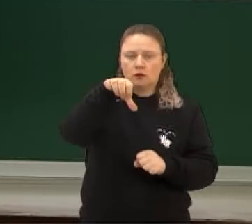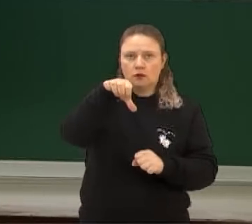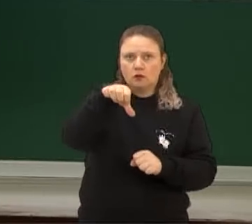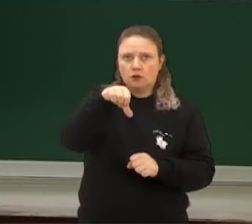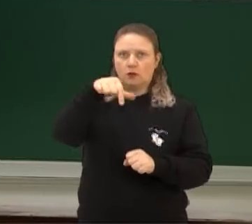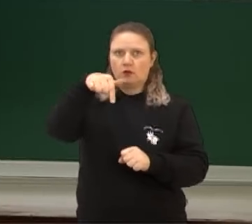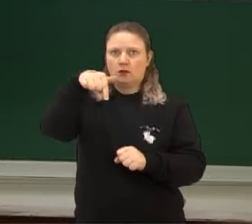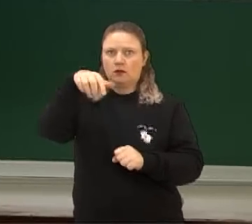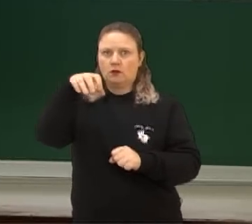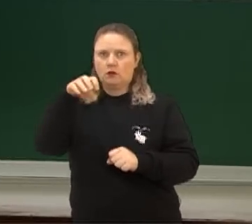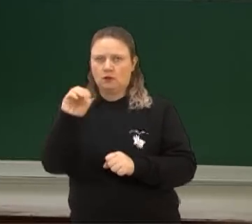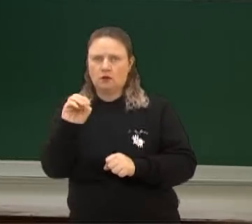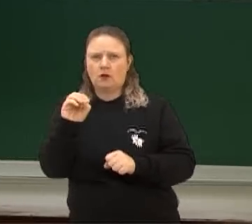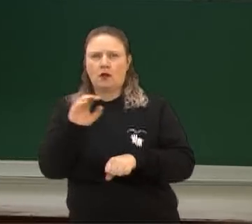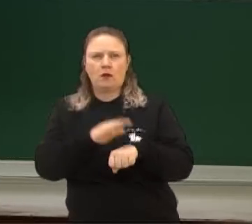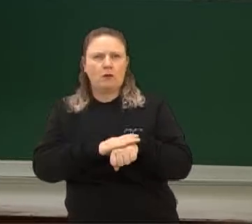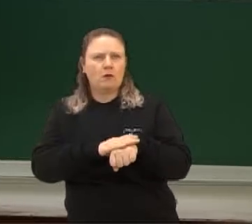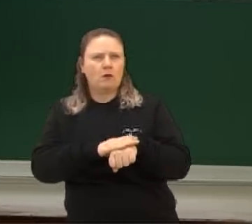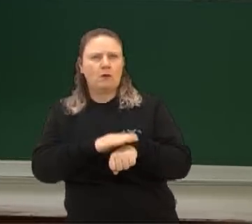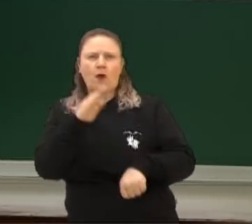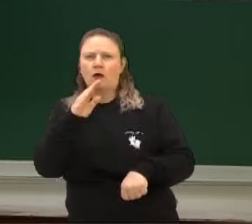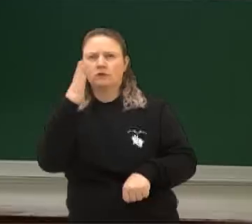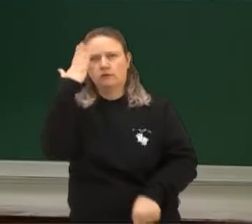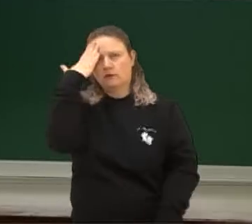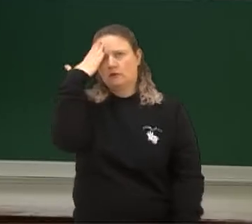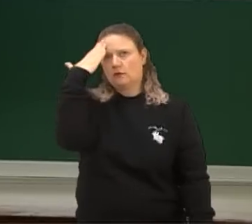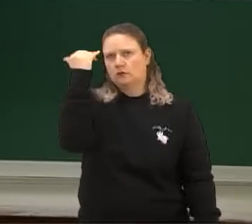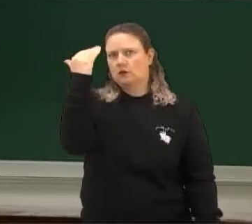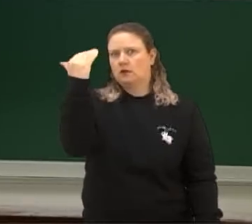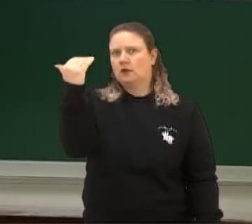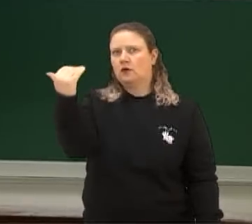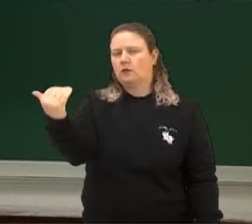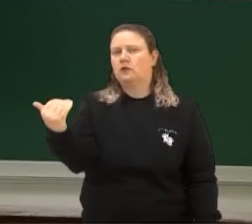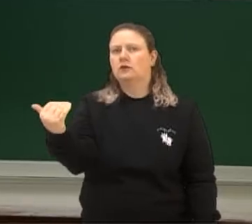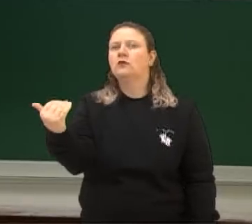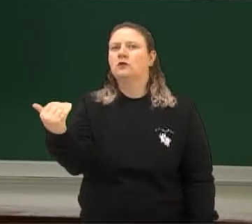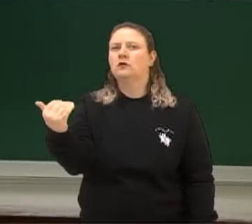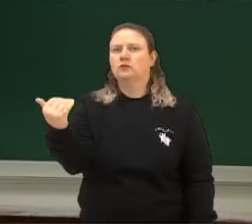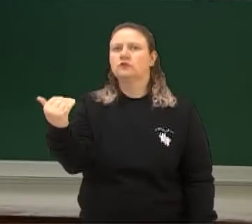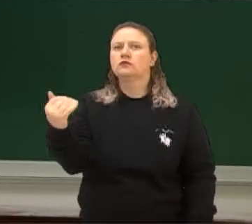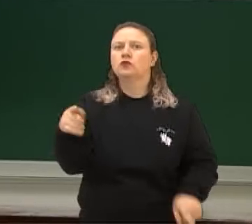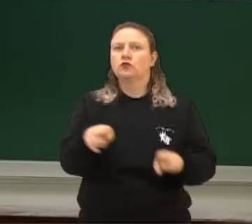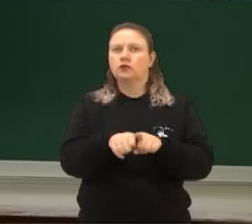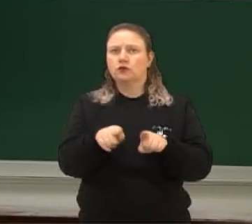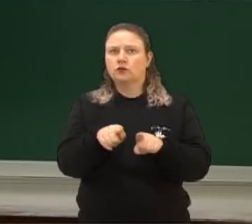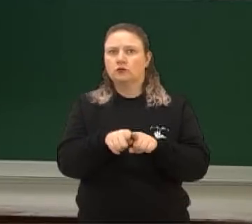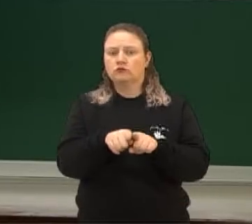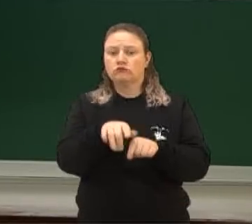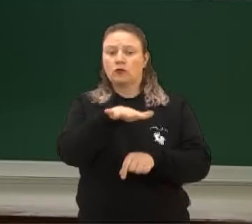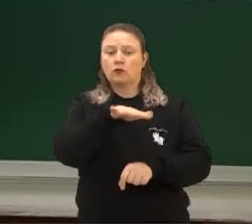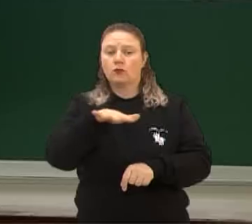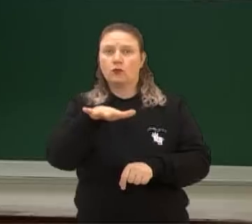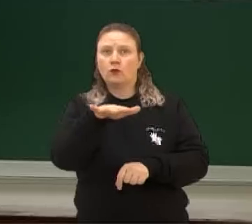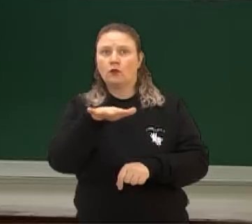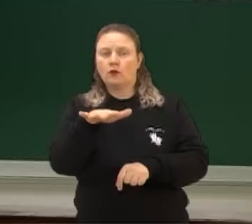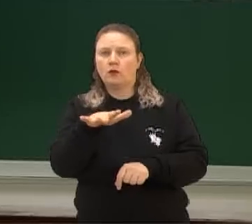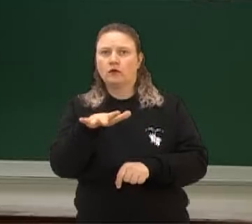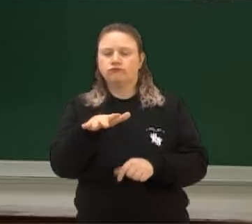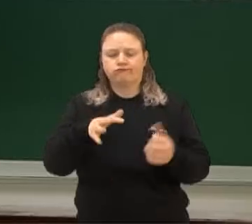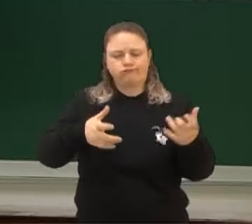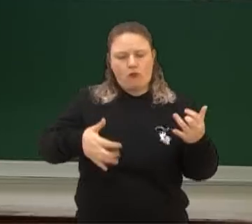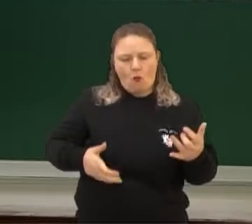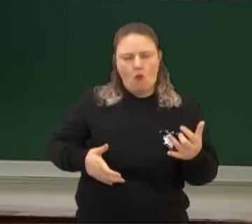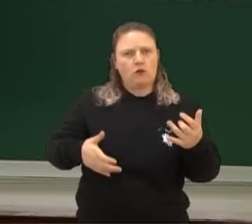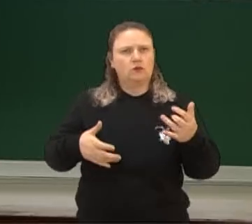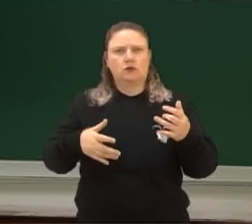atos musicais de sucesso comercial, um dos maiores, né, sucessos comerciais na área musical de